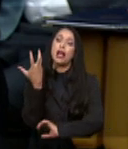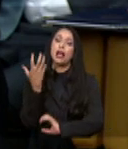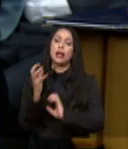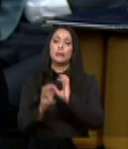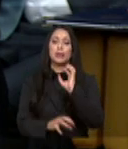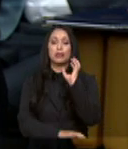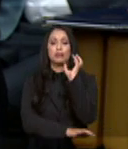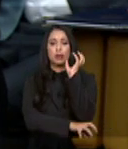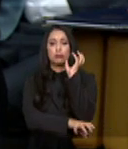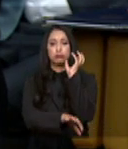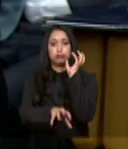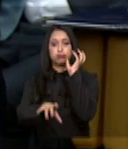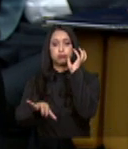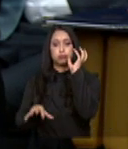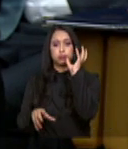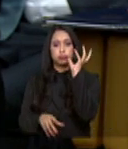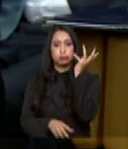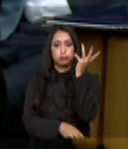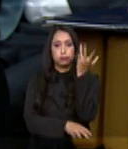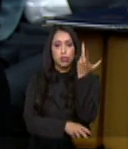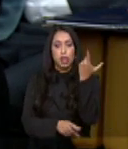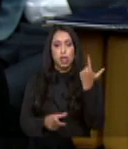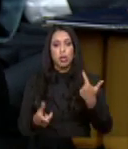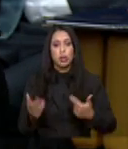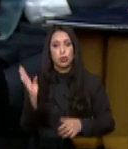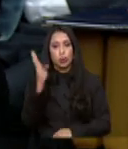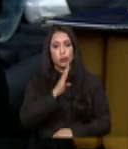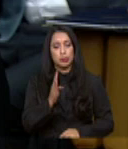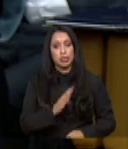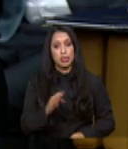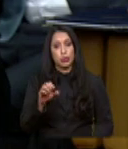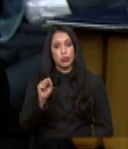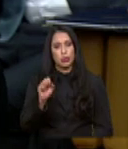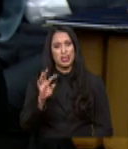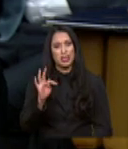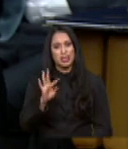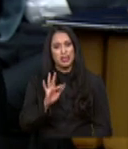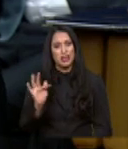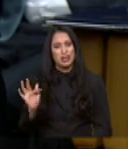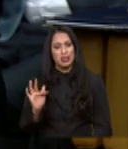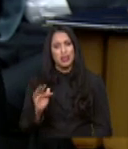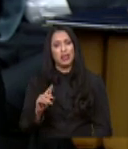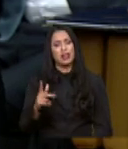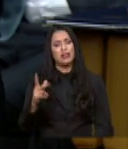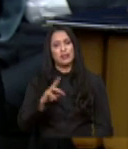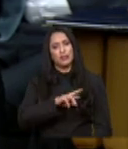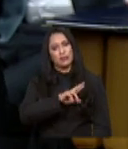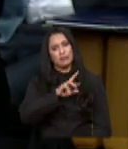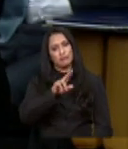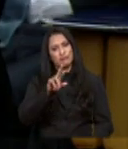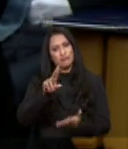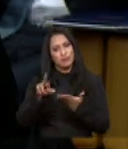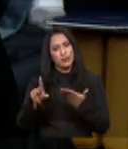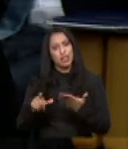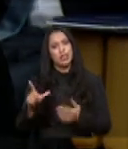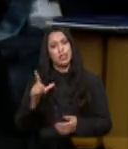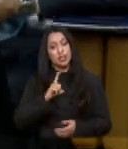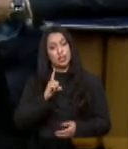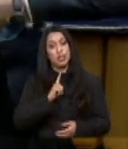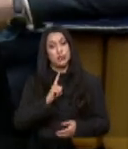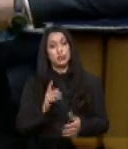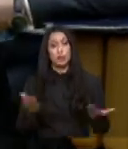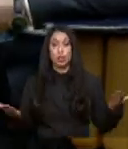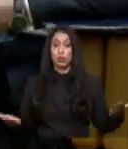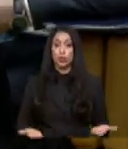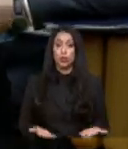Brasil. E essa Suprema Corte, por vários momentos, enfrentou tais momentos. E nesse dia é o que nós